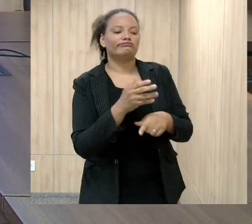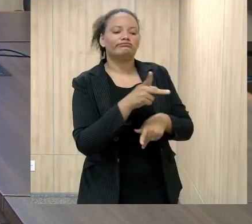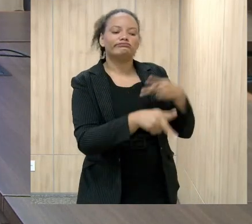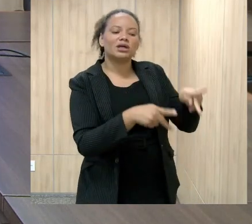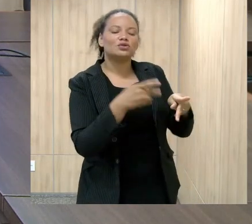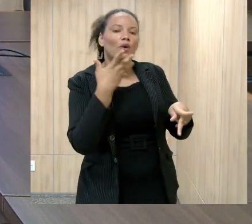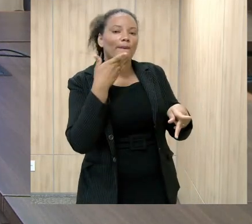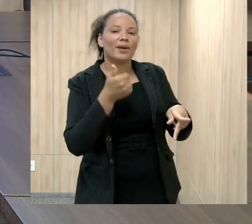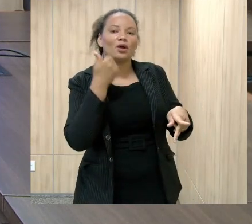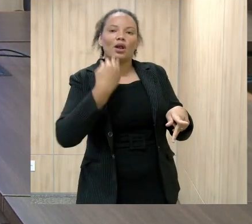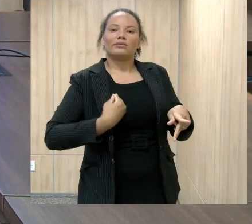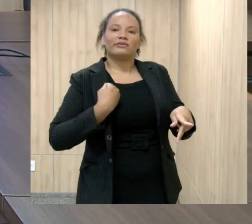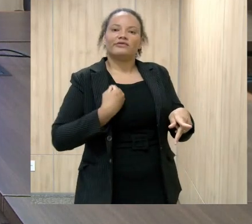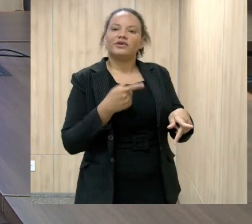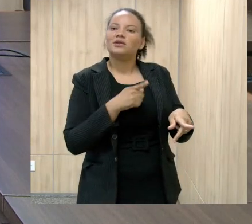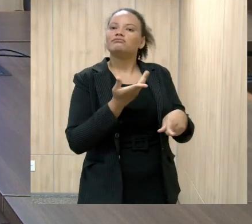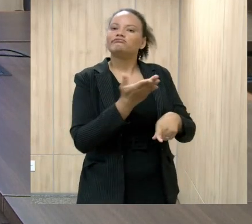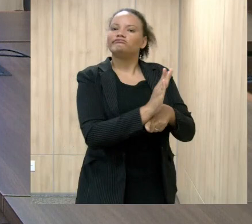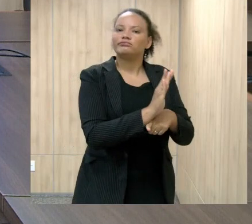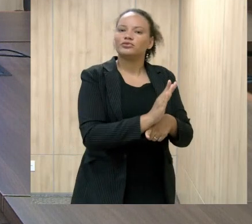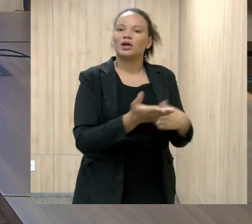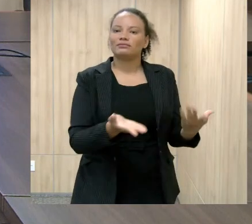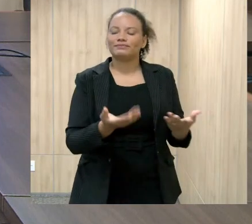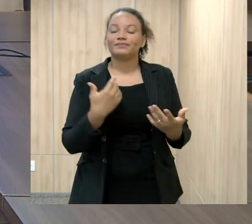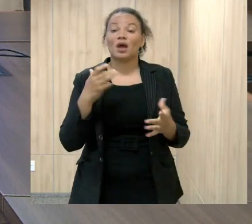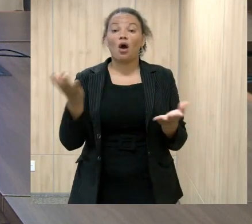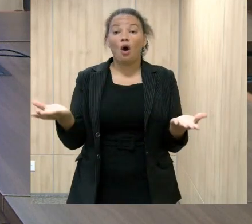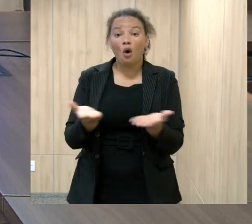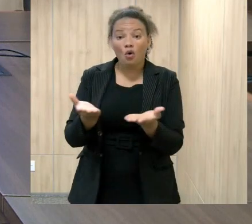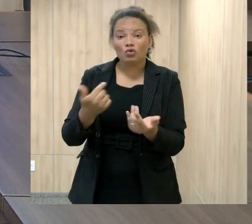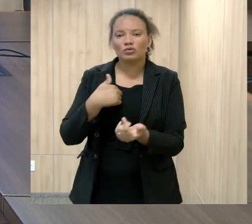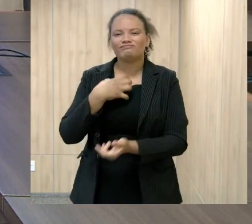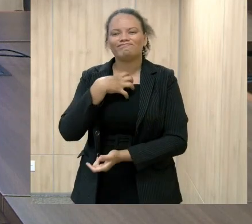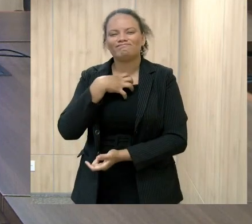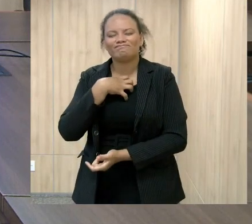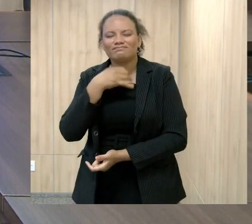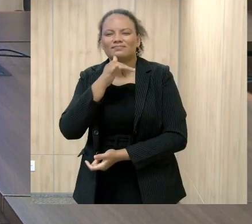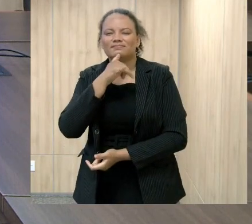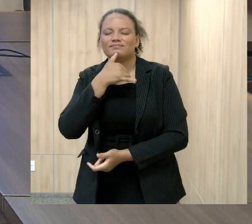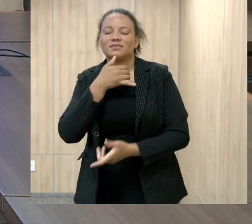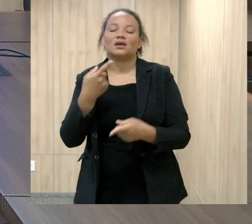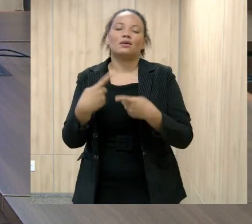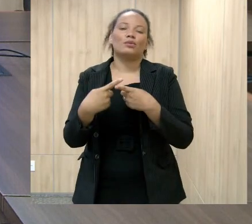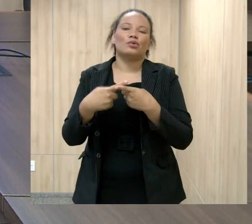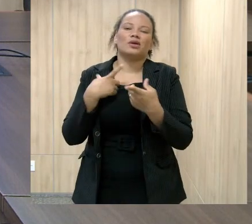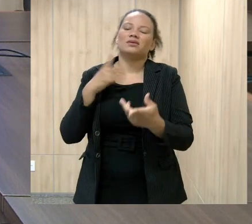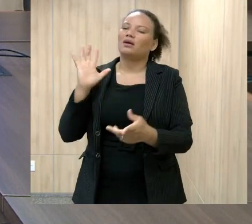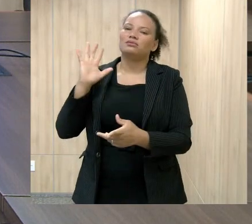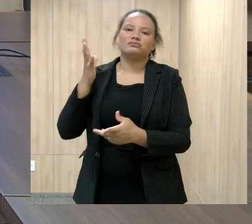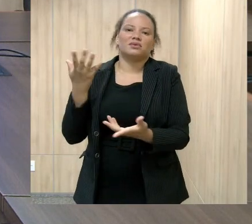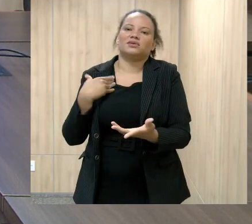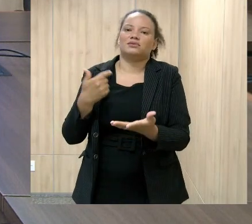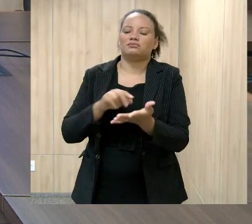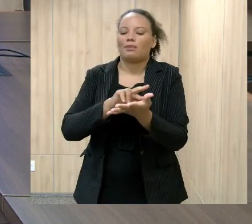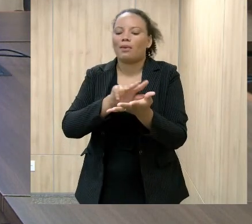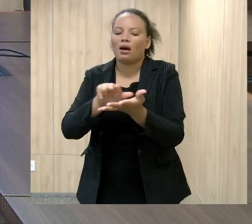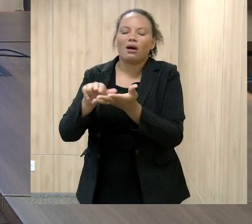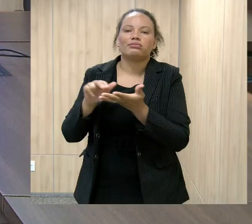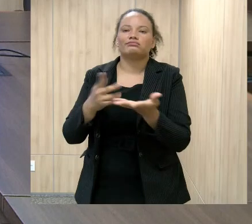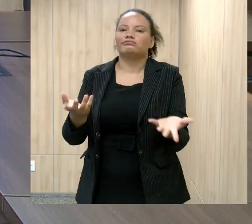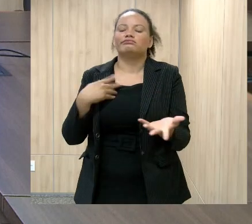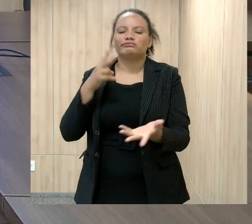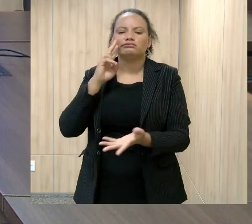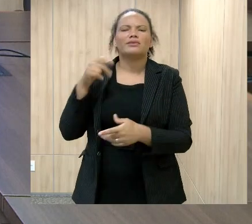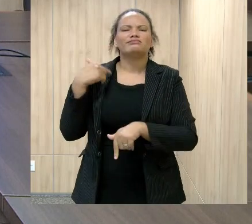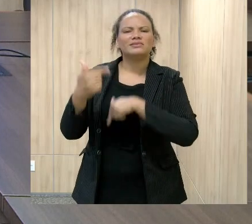que vai estar na política é uma grande missão Então hoje assim eu tenho ficado bastante triste porque muitas coisas não tem acontecido e a gente luta tanto a gente